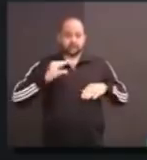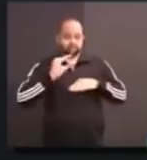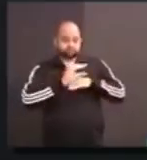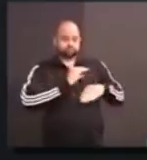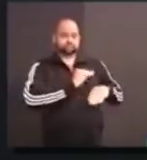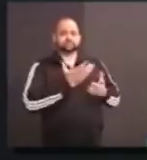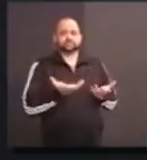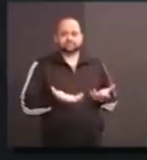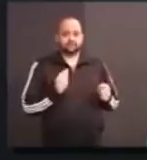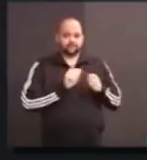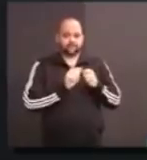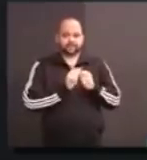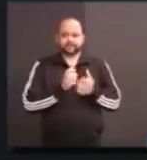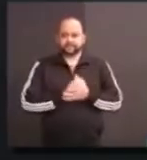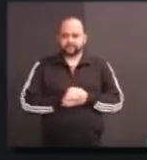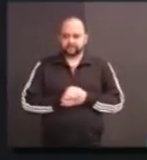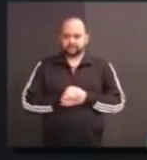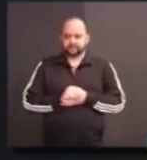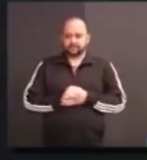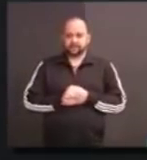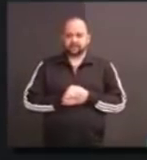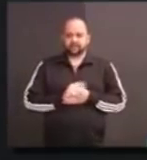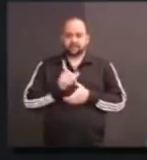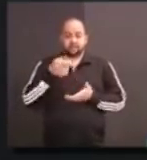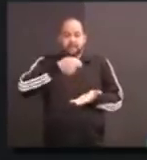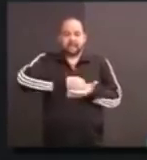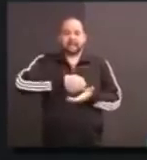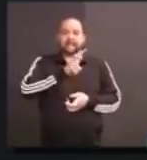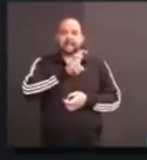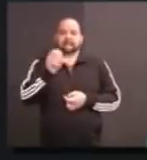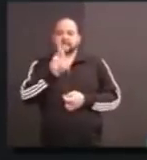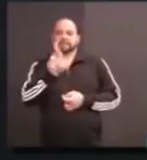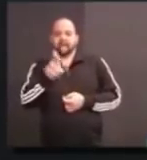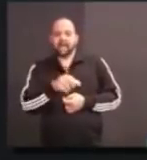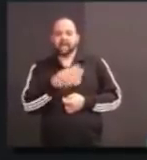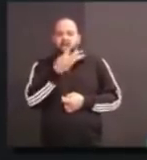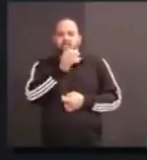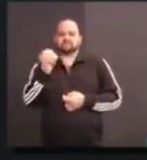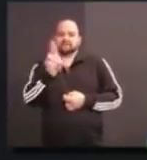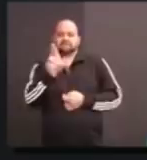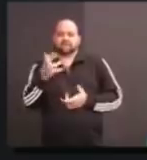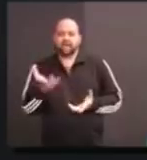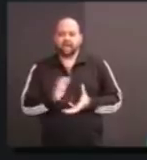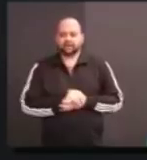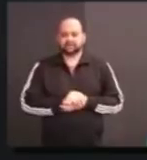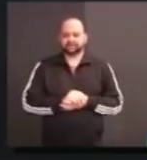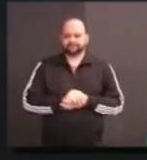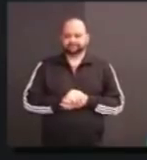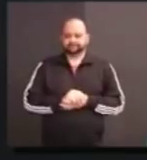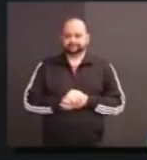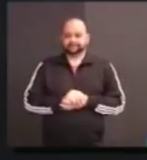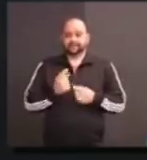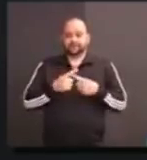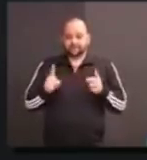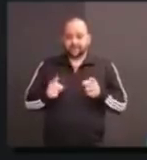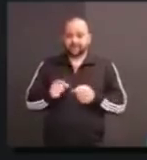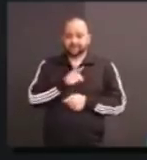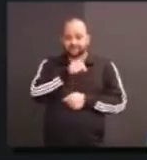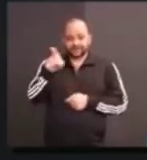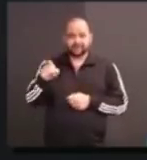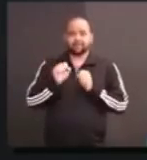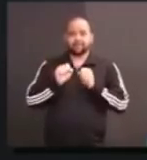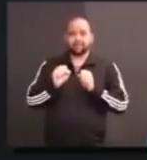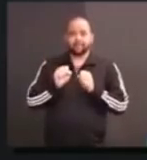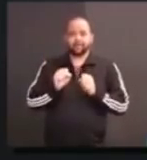fazendo, cobrando R$500, R$400, mas você pode pagar